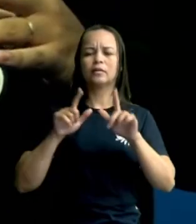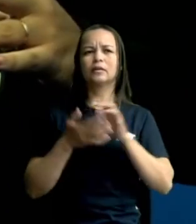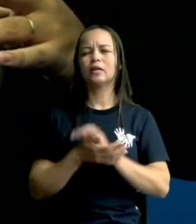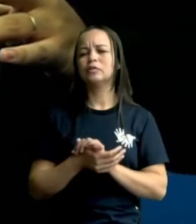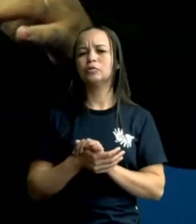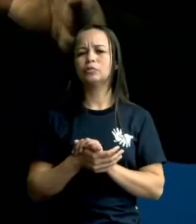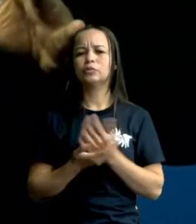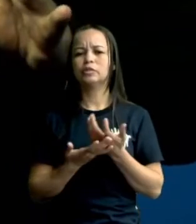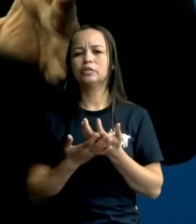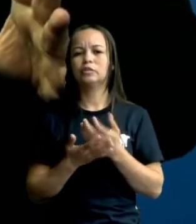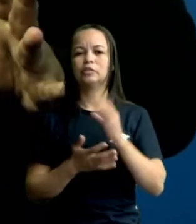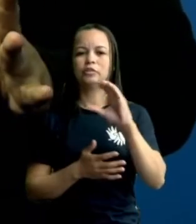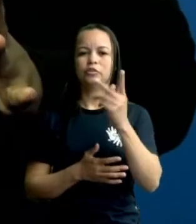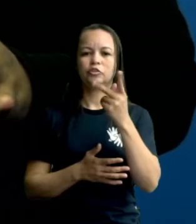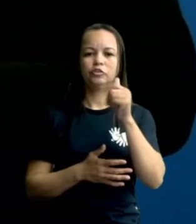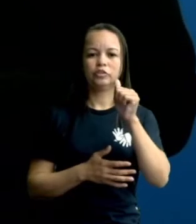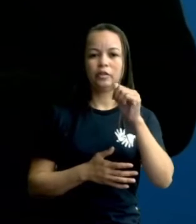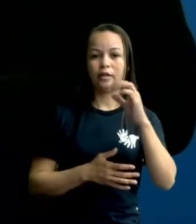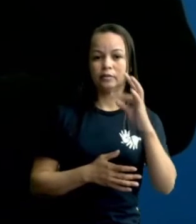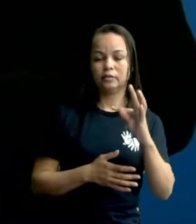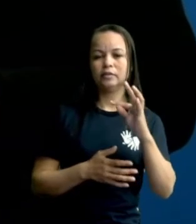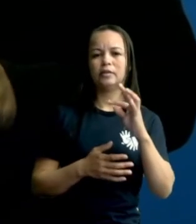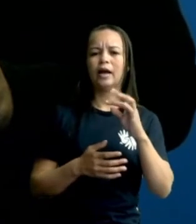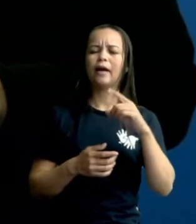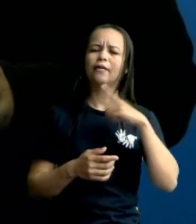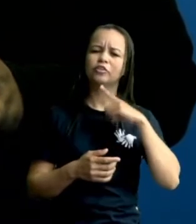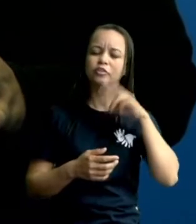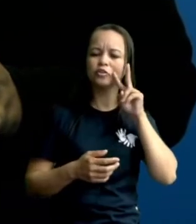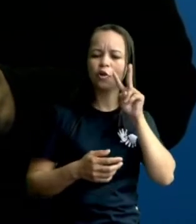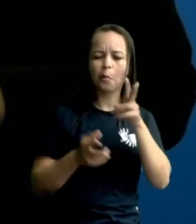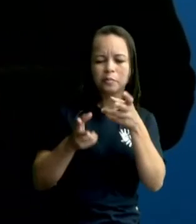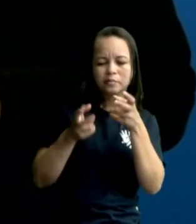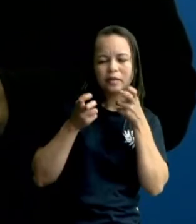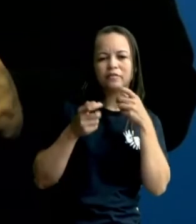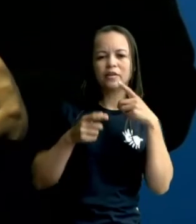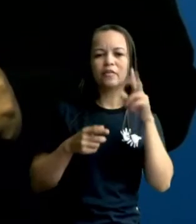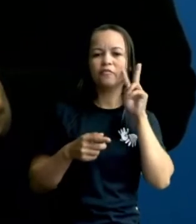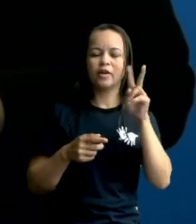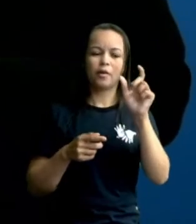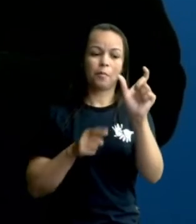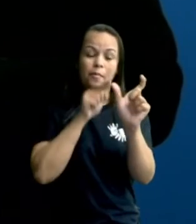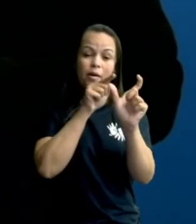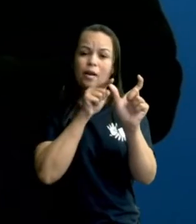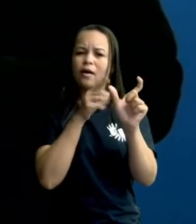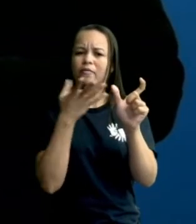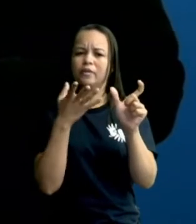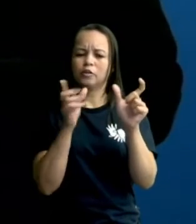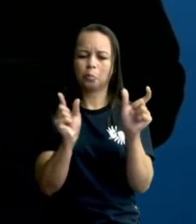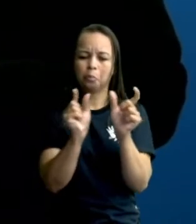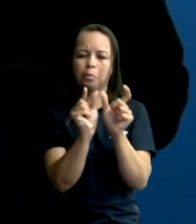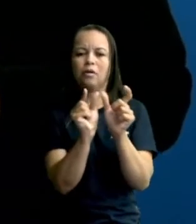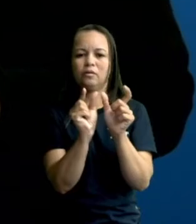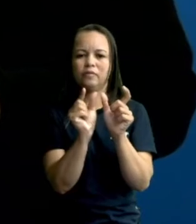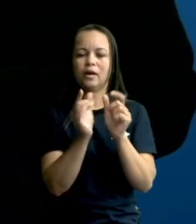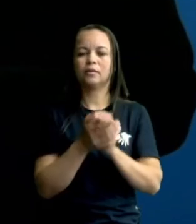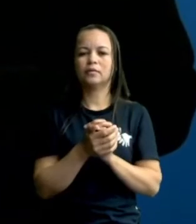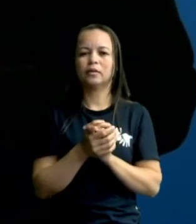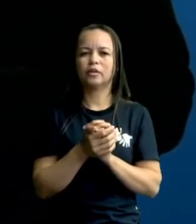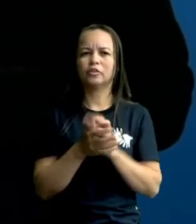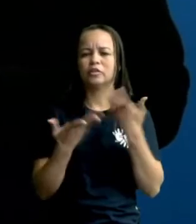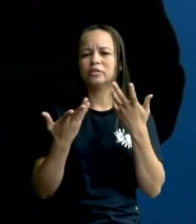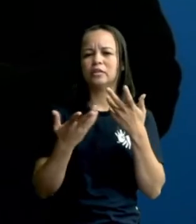chats aí, palavras abreviadas. Às vezes o você vai virar um V e um C. Às vezes um depois